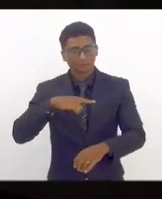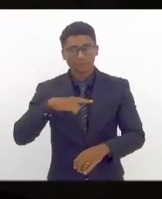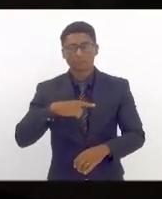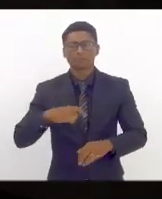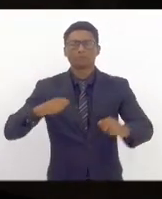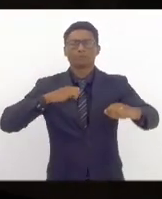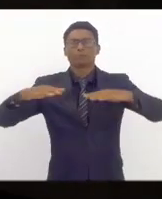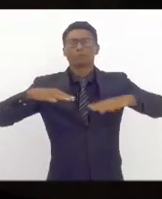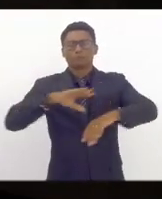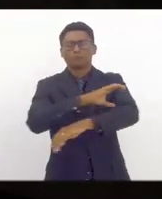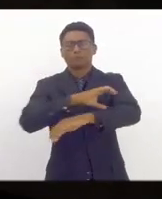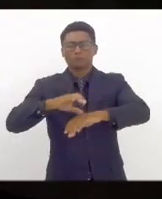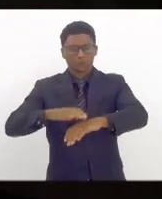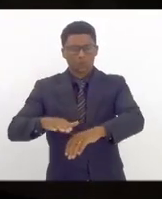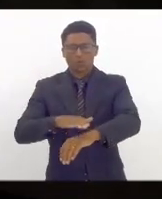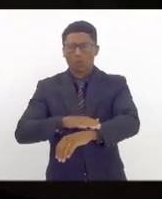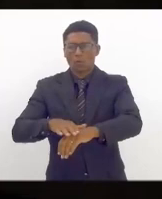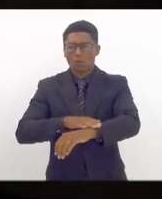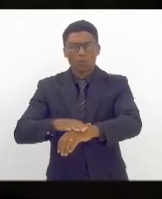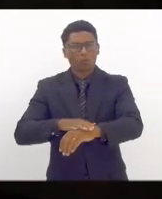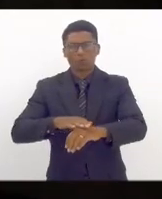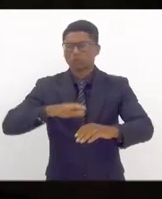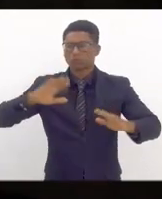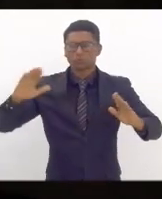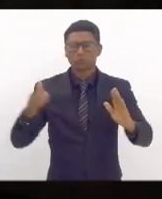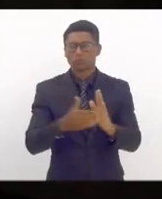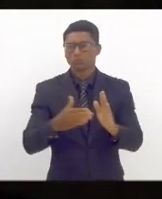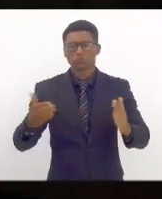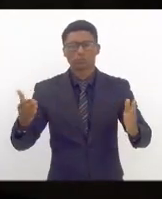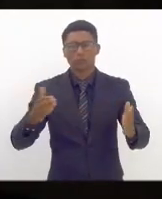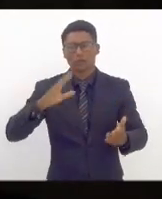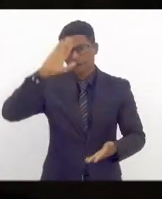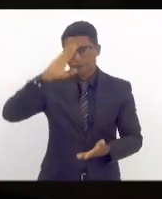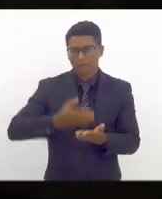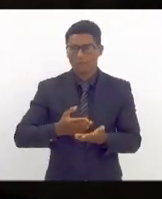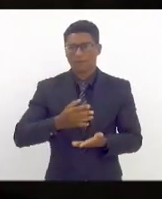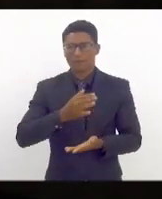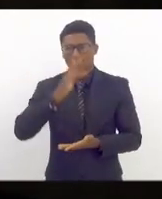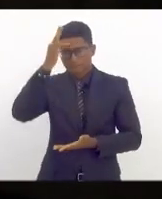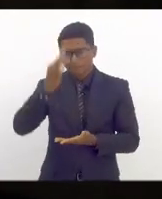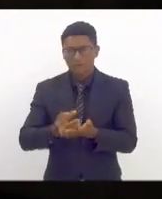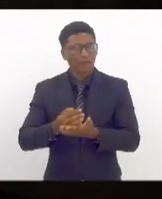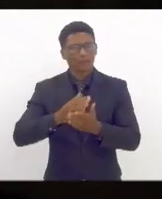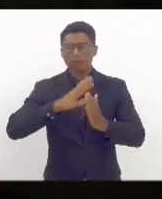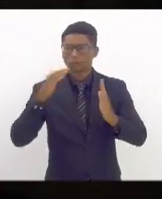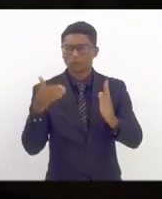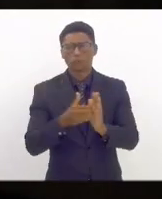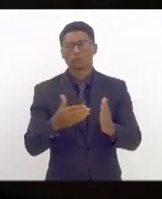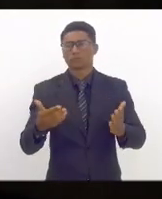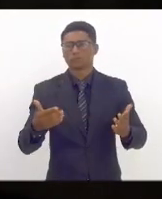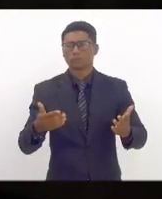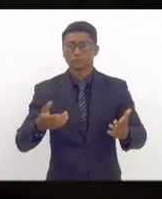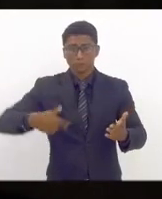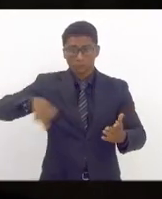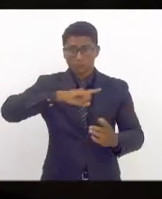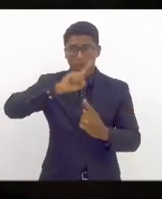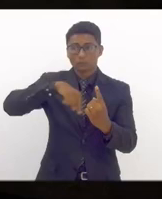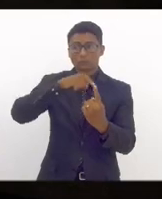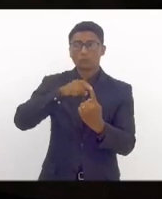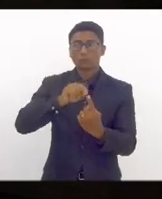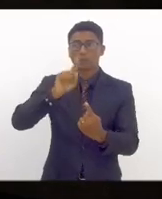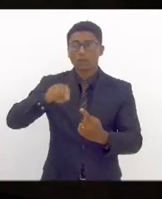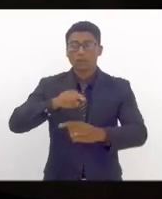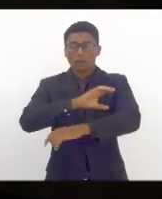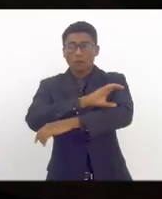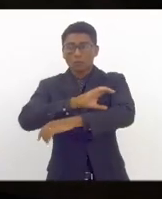que abrange todas as cores Credo as crenças e opções sexuais objetivo principal do nosso movimento é promover a cultura de rua na